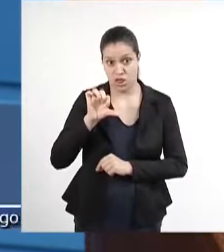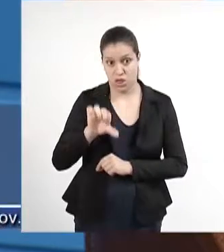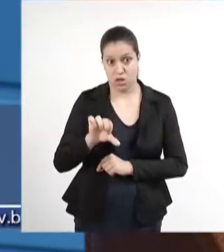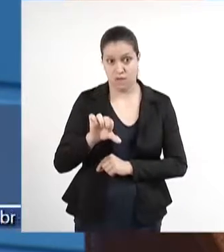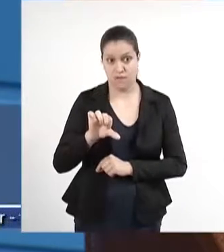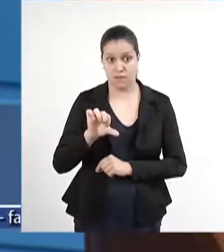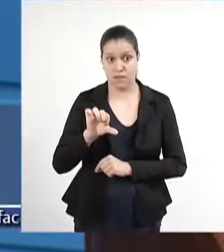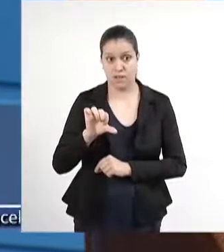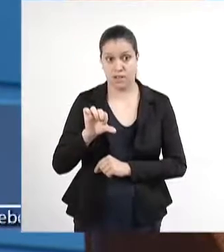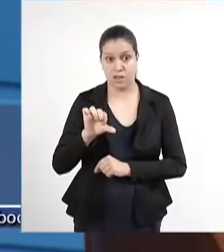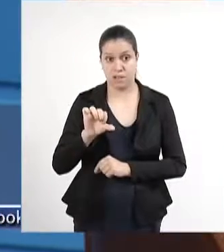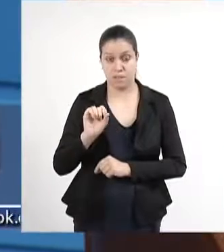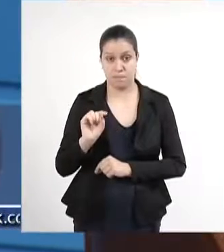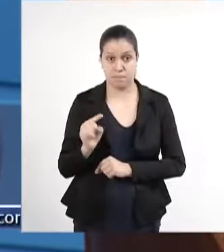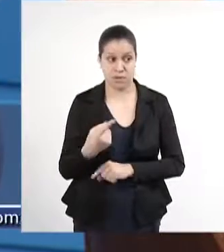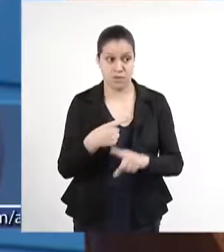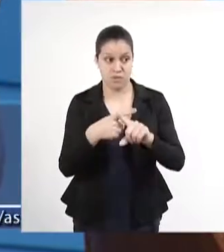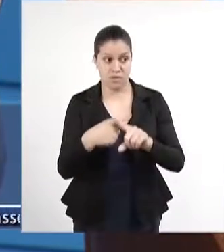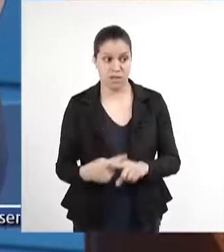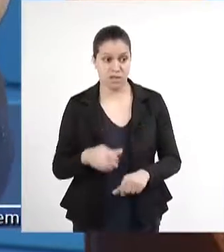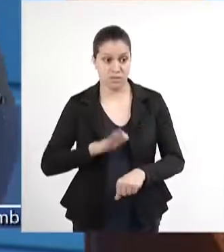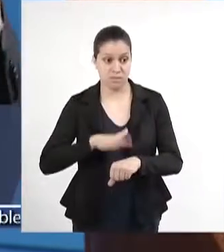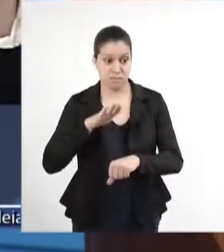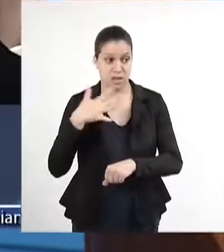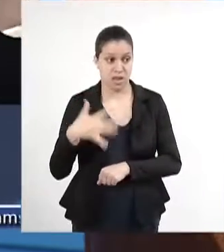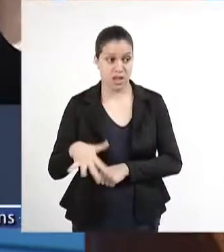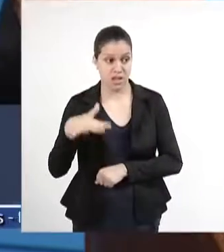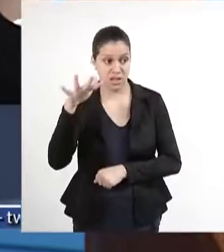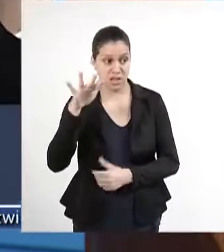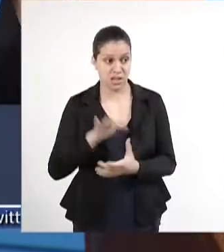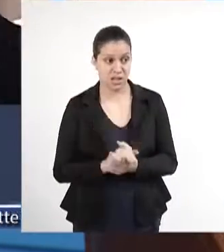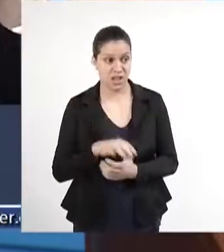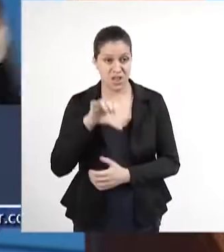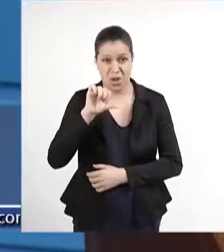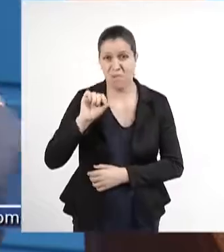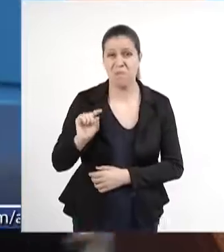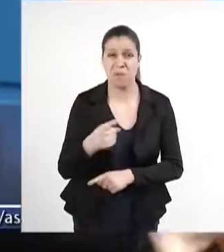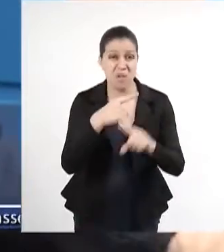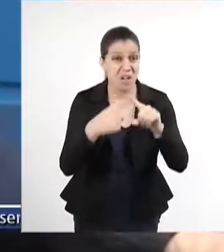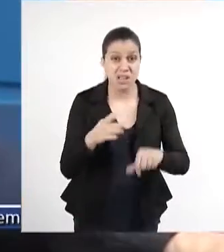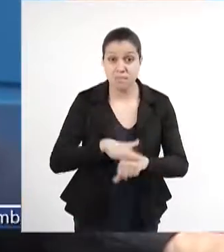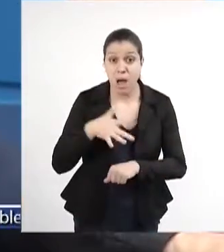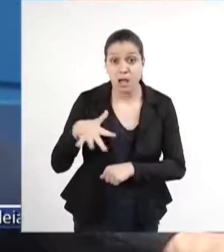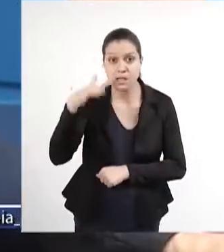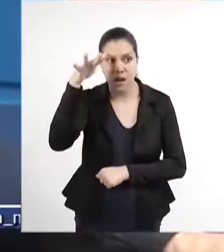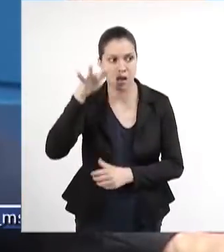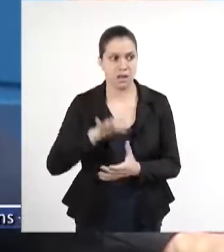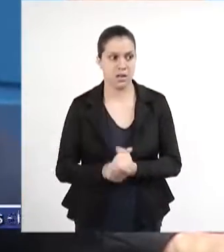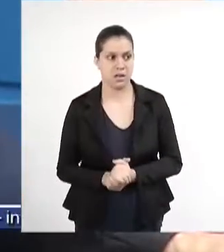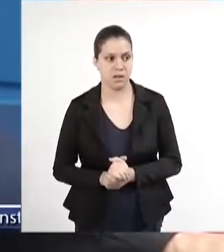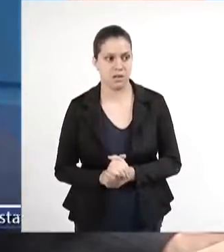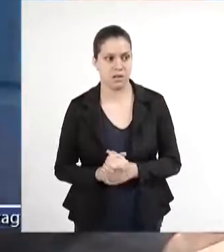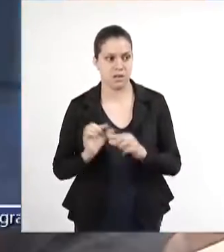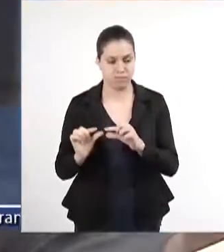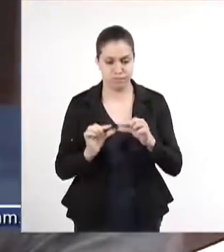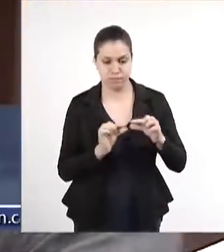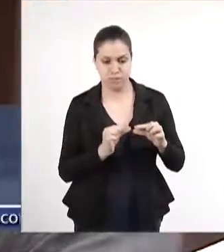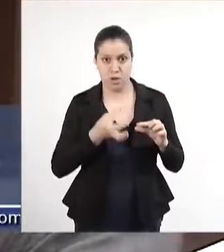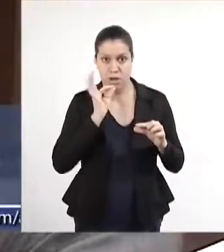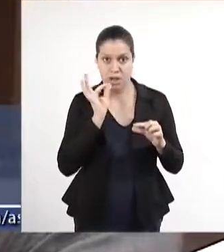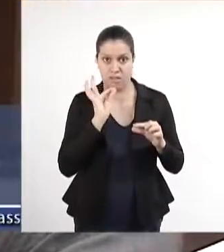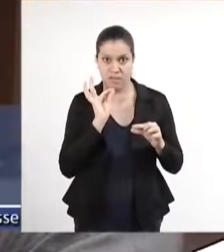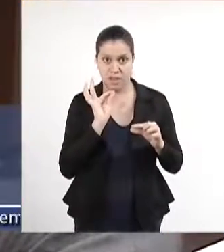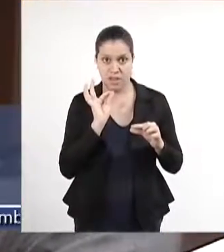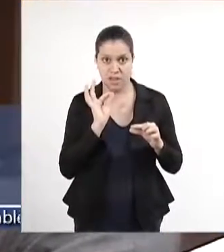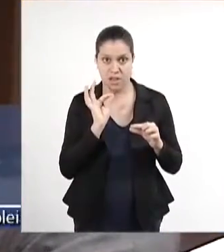justificativa. Deputado Capitão Contrário, entendeu? 9.000 vezes mais caro a cápsulazinha do café que você coloca na